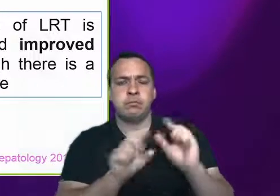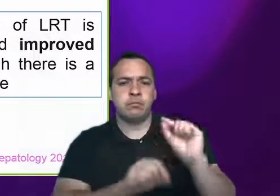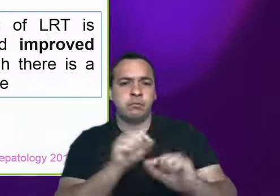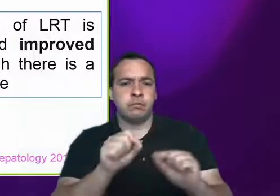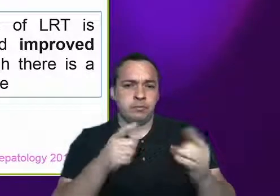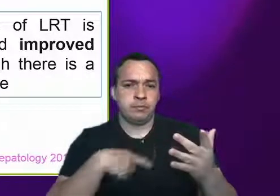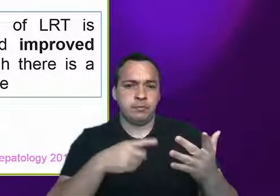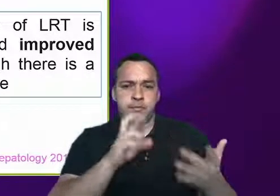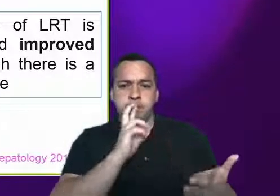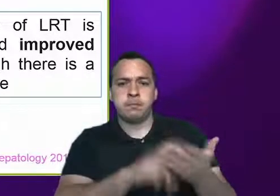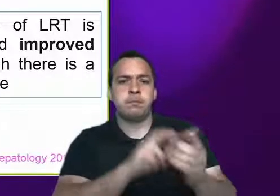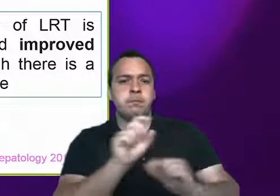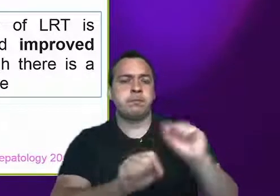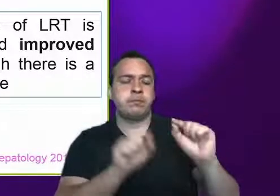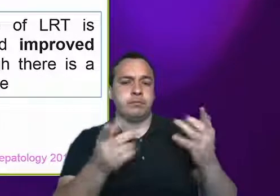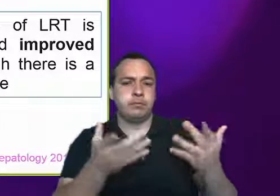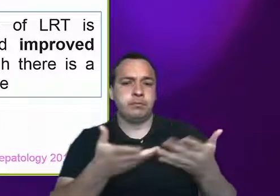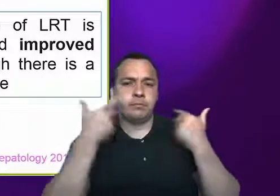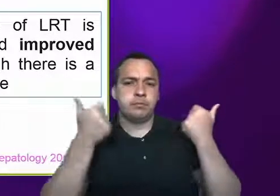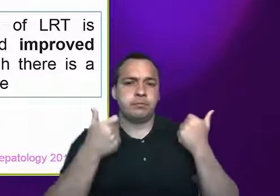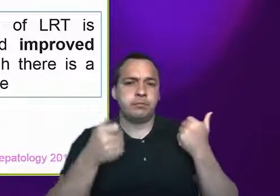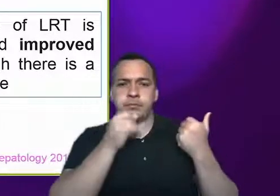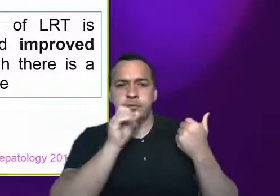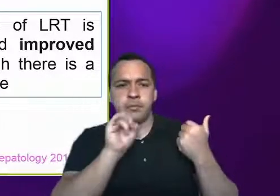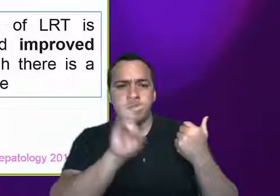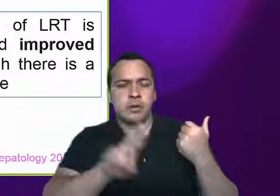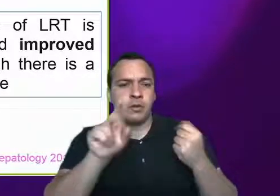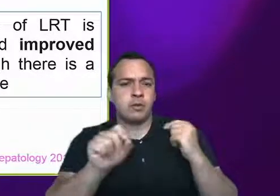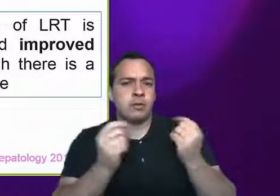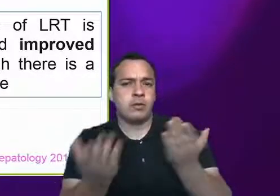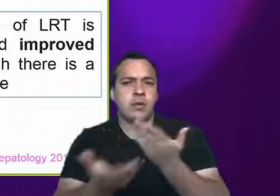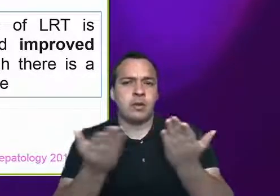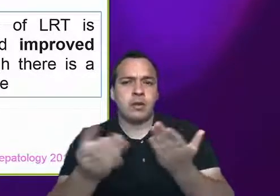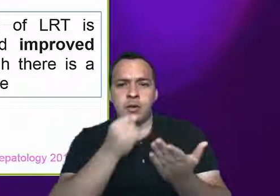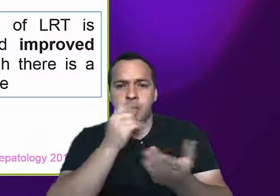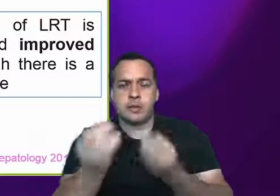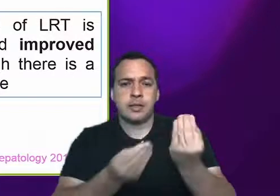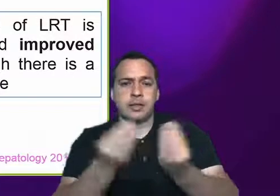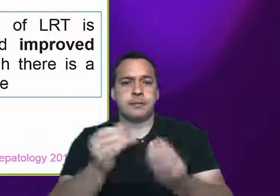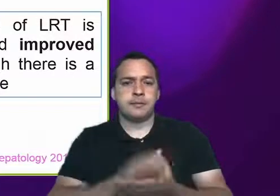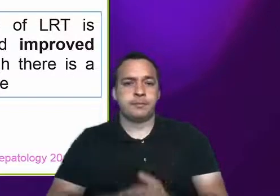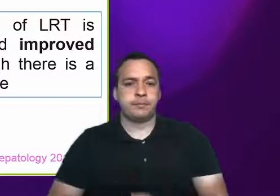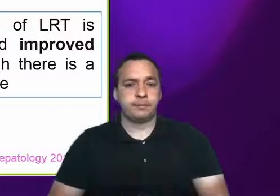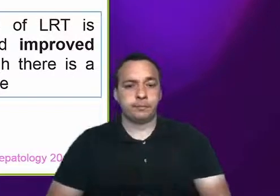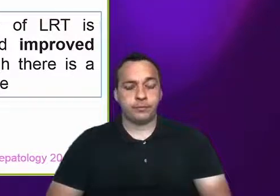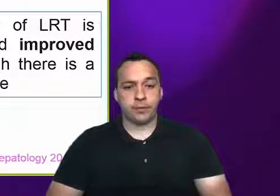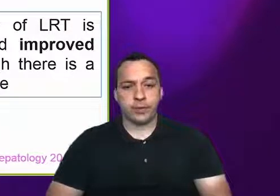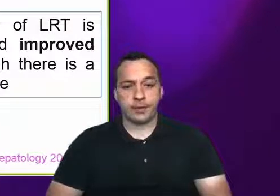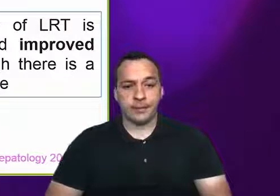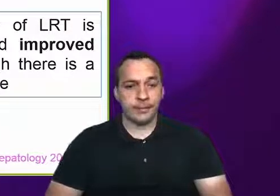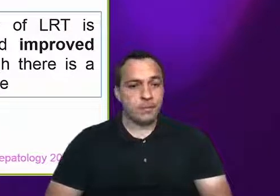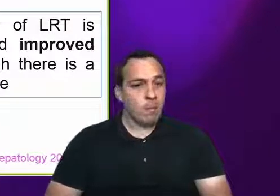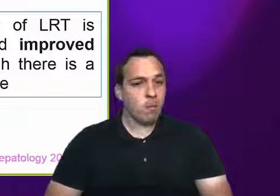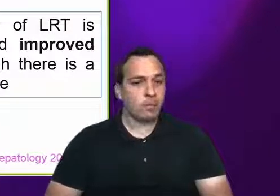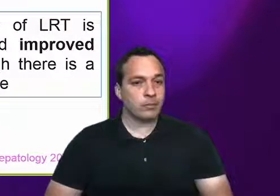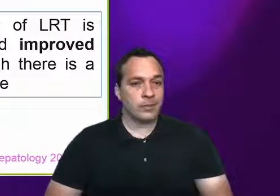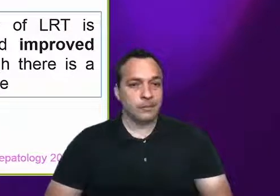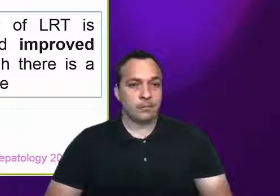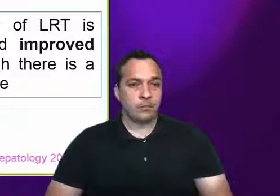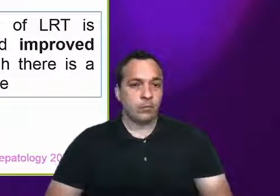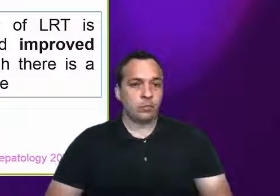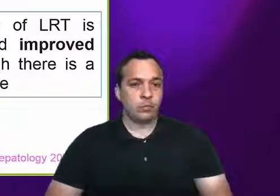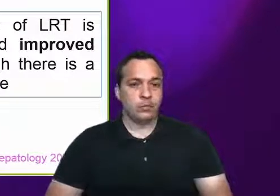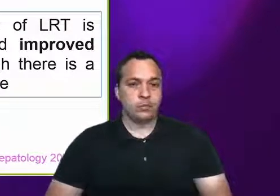E o resultado melhorou quando nós utilizamos as terapias de tipo neoadjuvante.